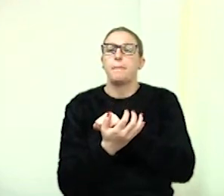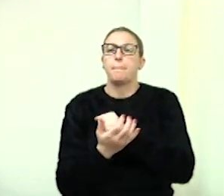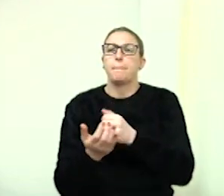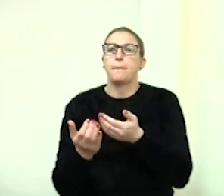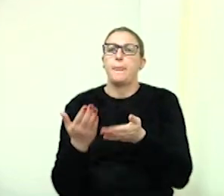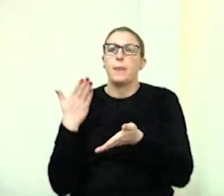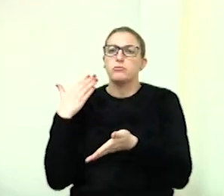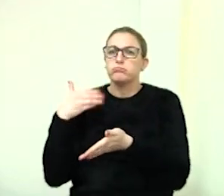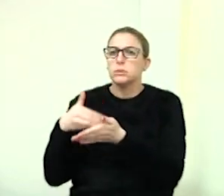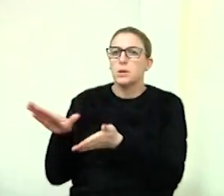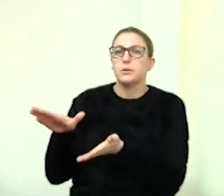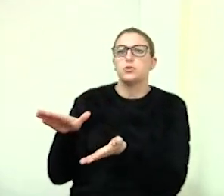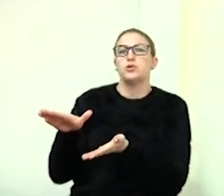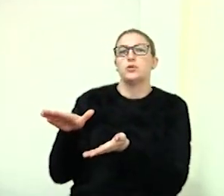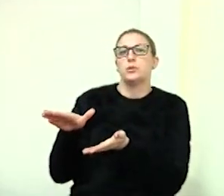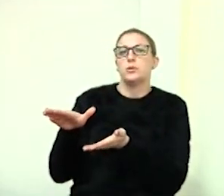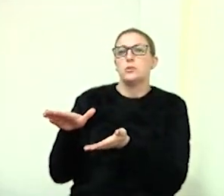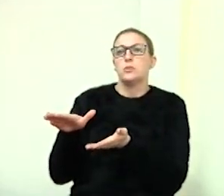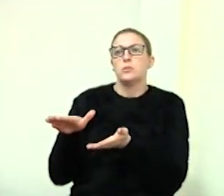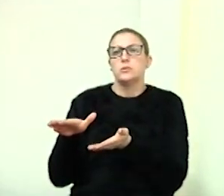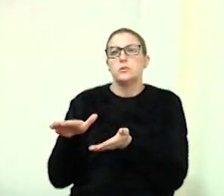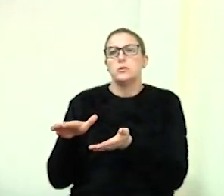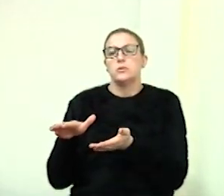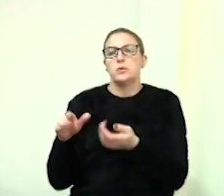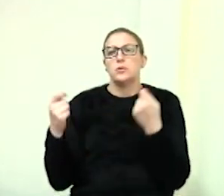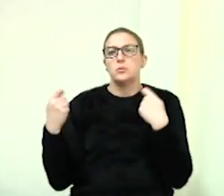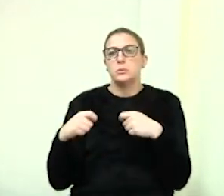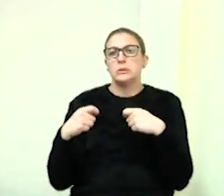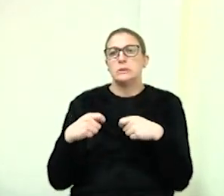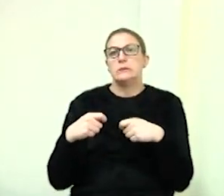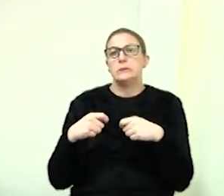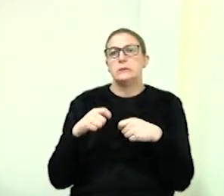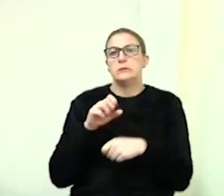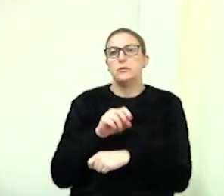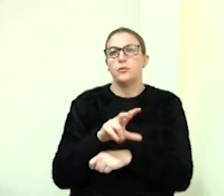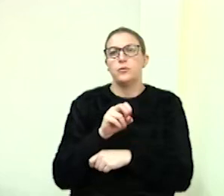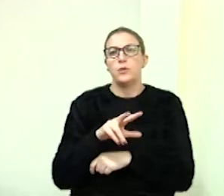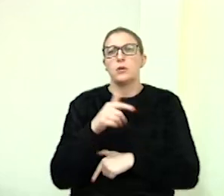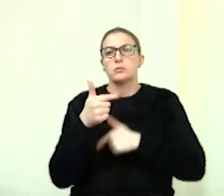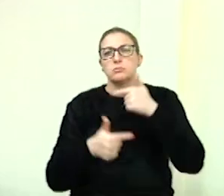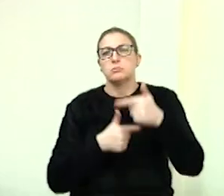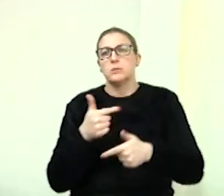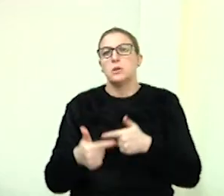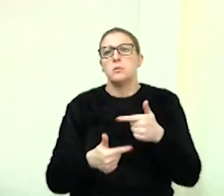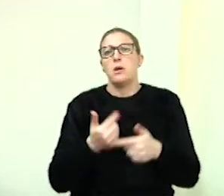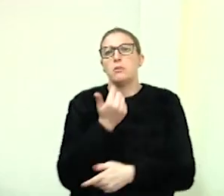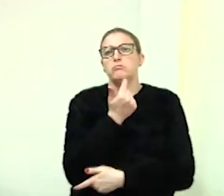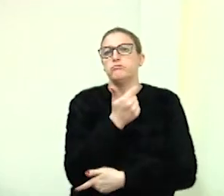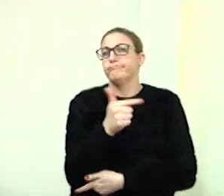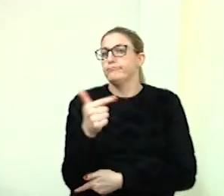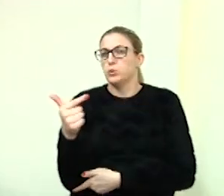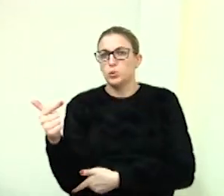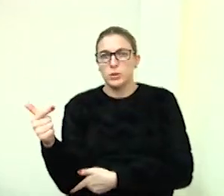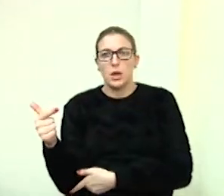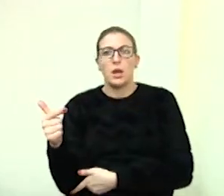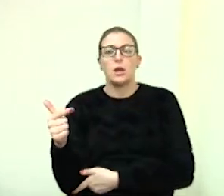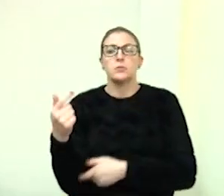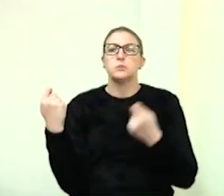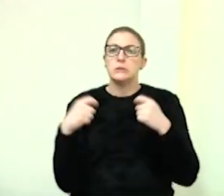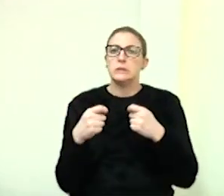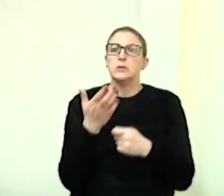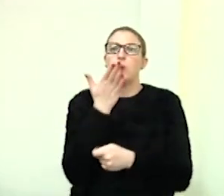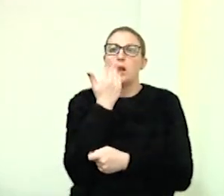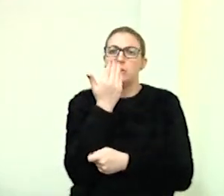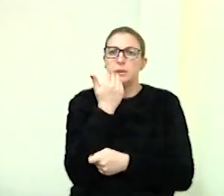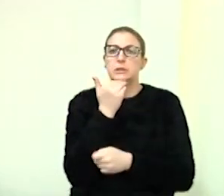foram demitidos e estão pleiteando para buscar um emprego e não estão conseguindo terem alimentação para si e para os seus filhos. Obrigado, senhor